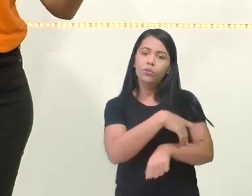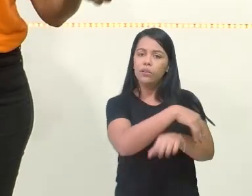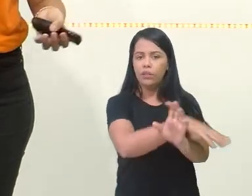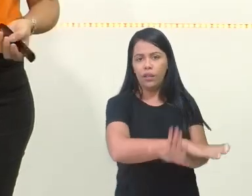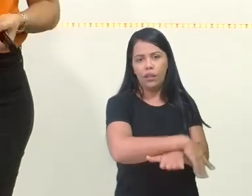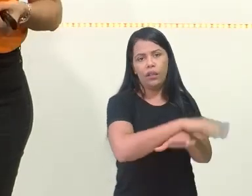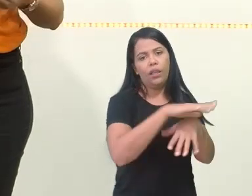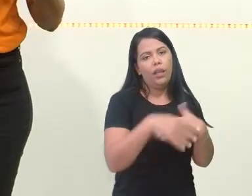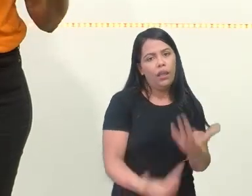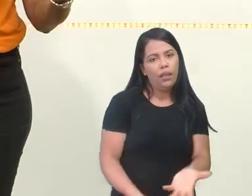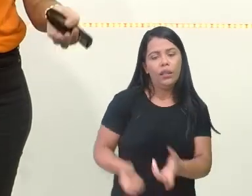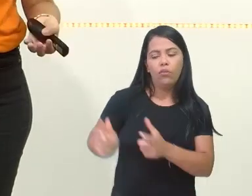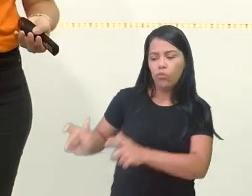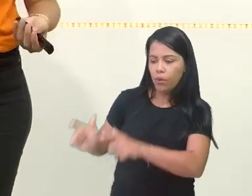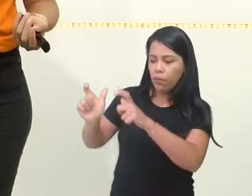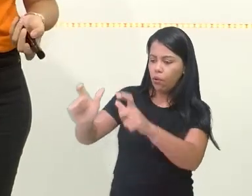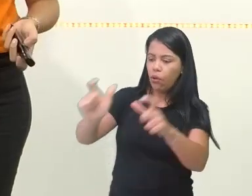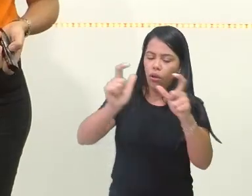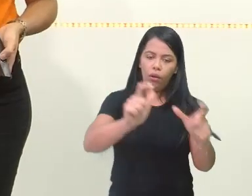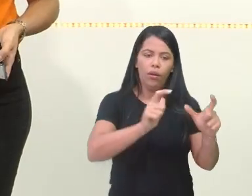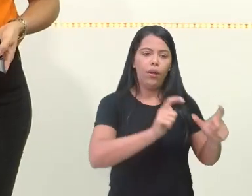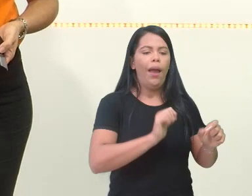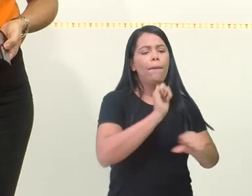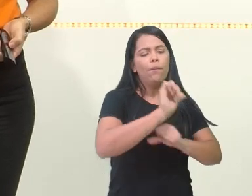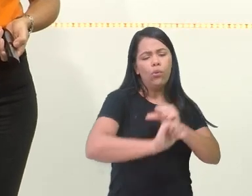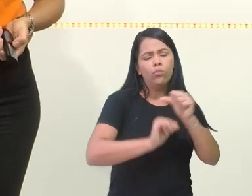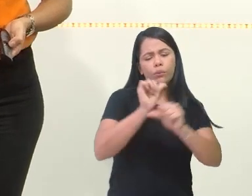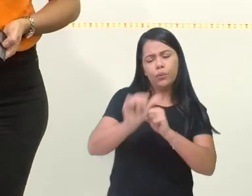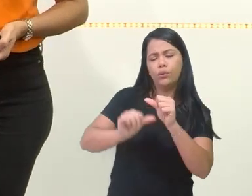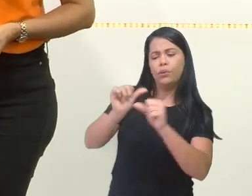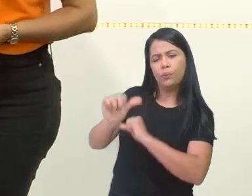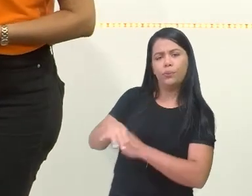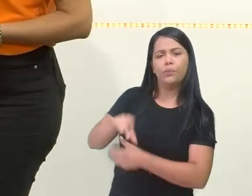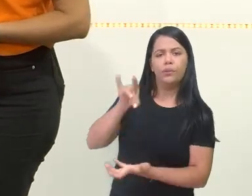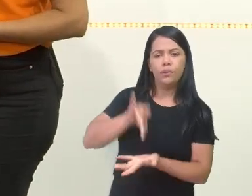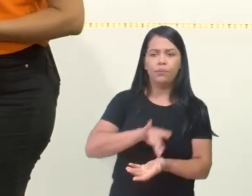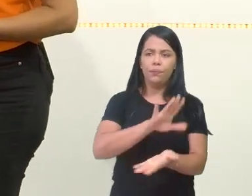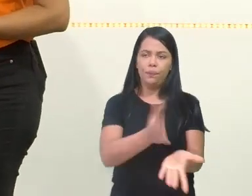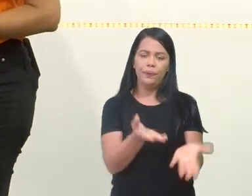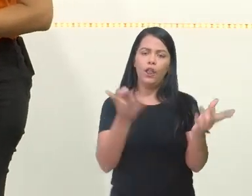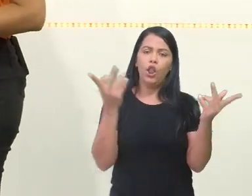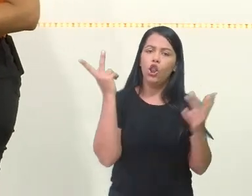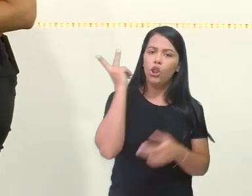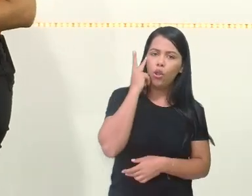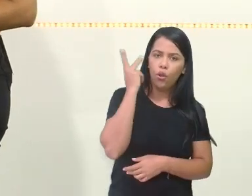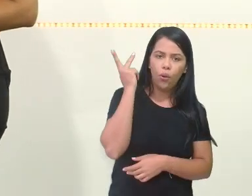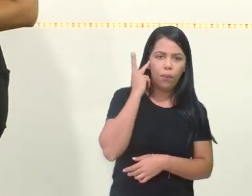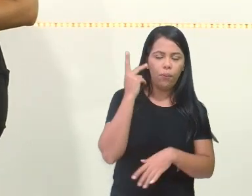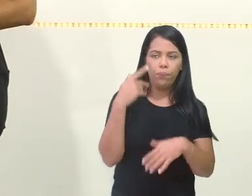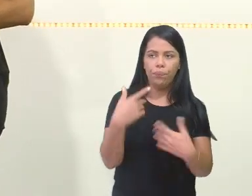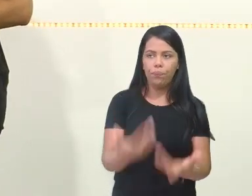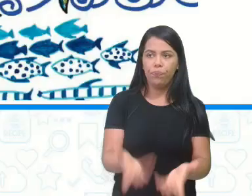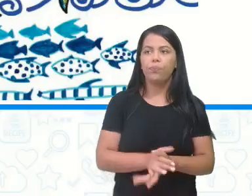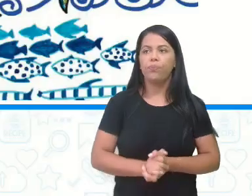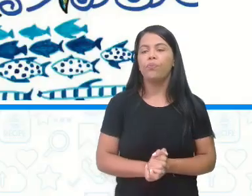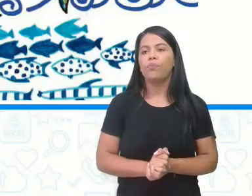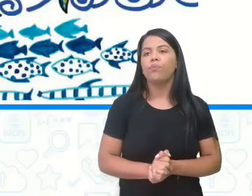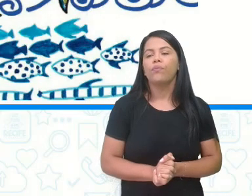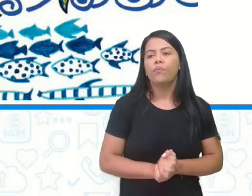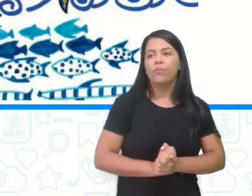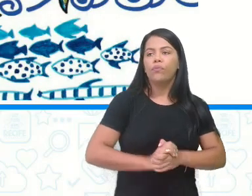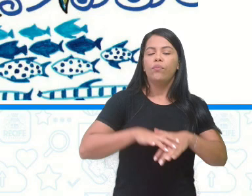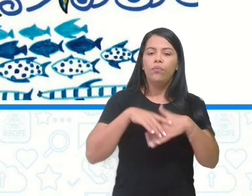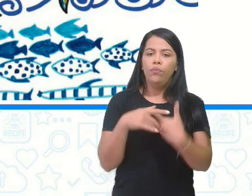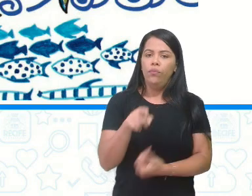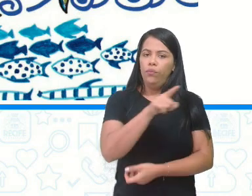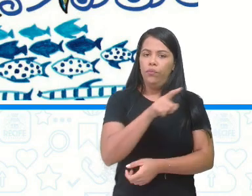para lugar, de região para região. Não é verdade? Agora, perceberam que essas